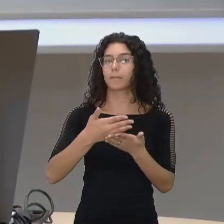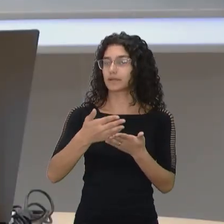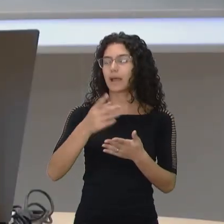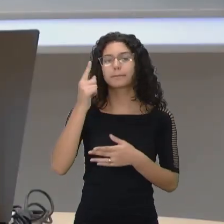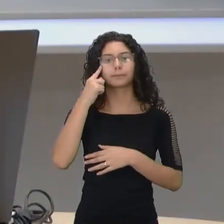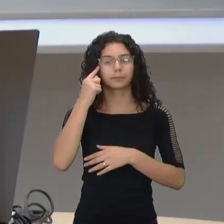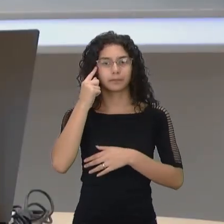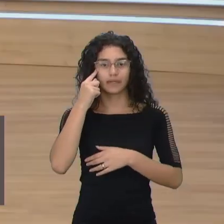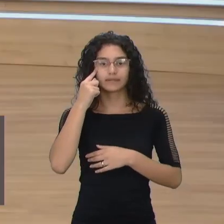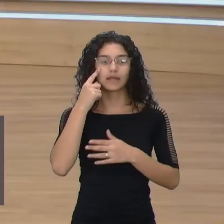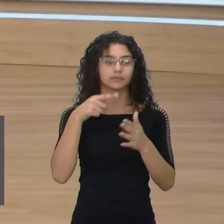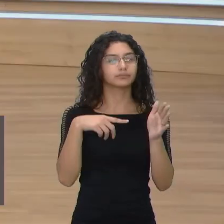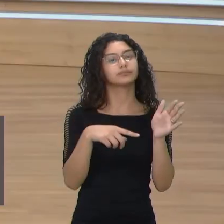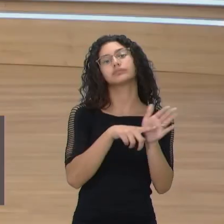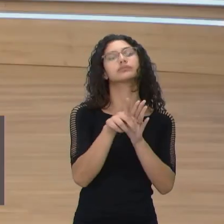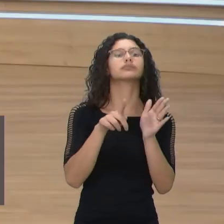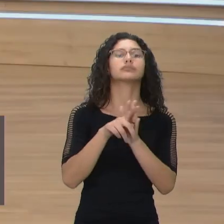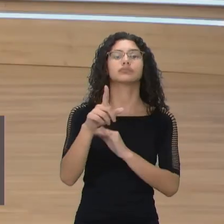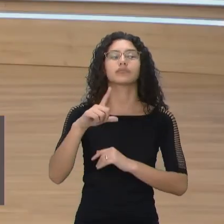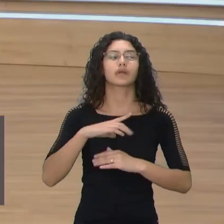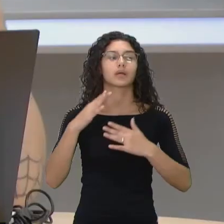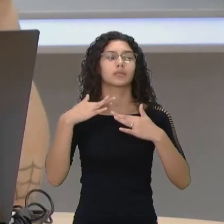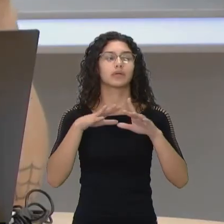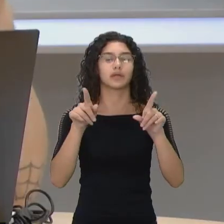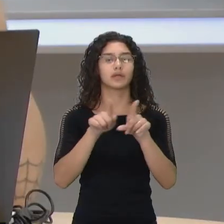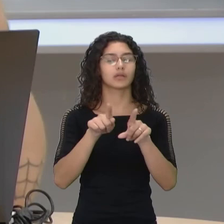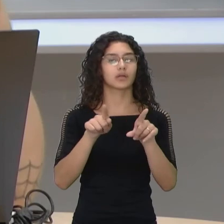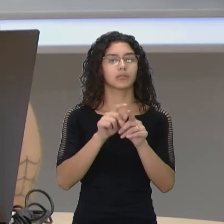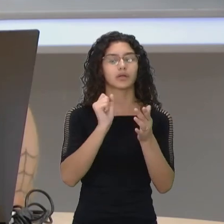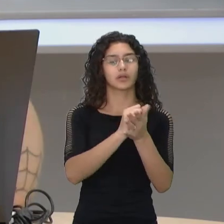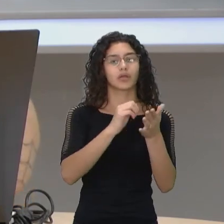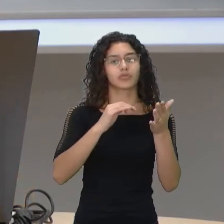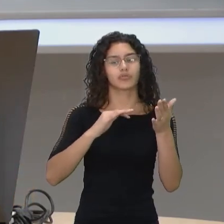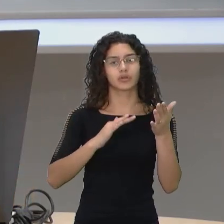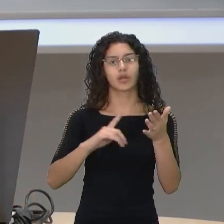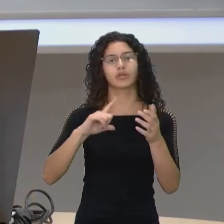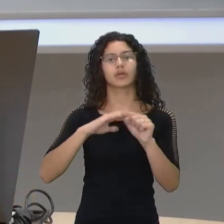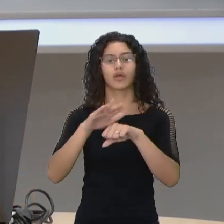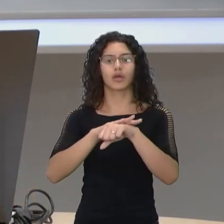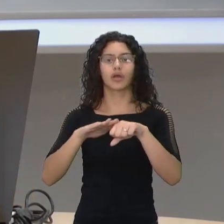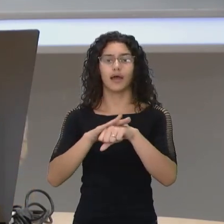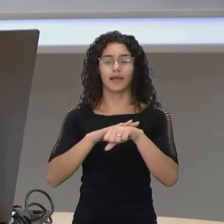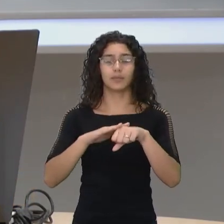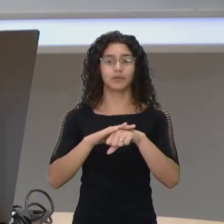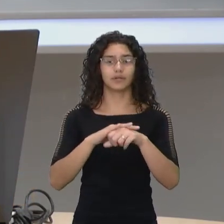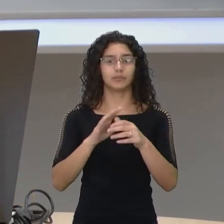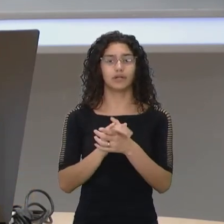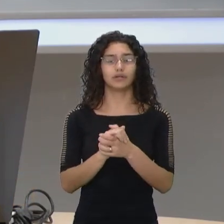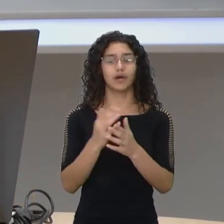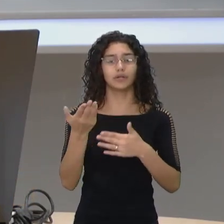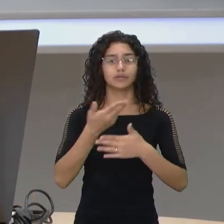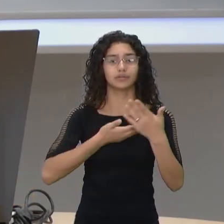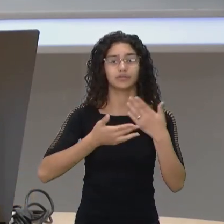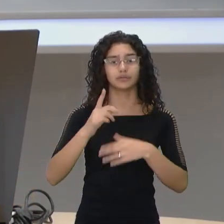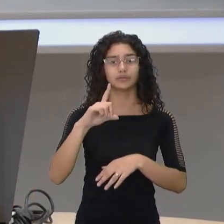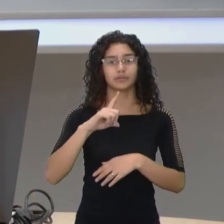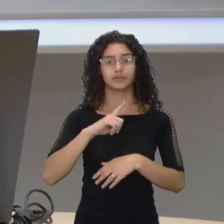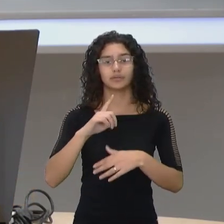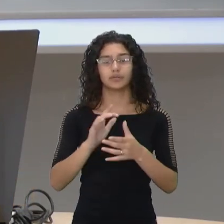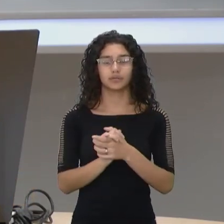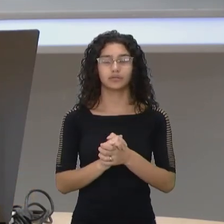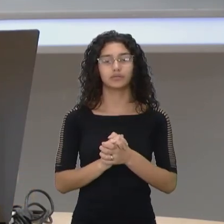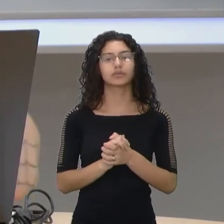começarem a pensar nessas questões, mas certamente no momento da atividade, conversando entre vocês, trocando ideias e com a